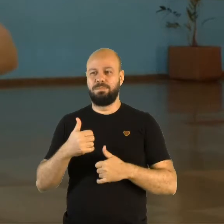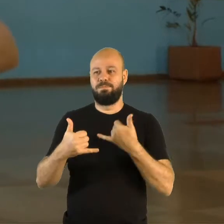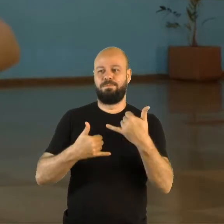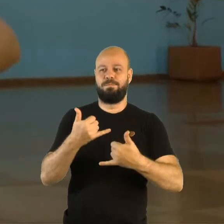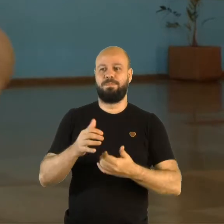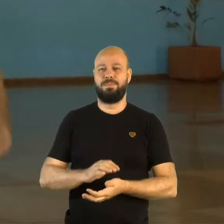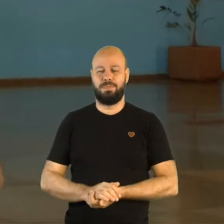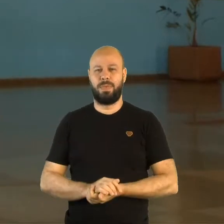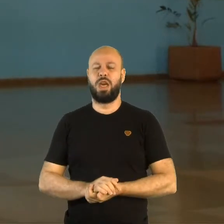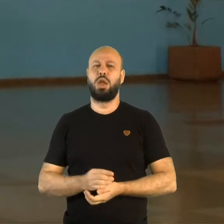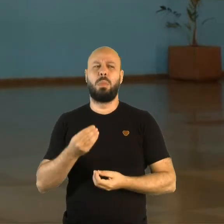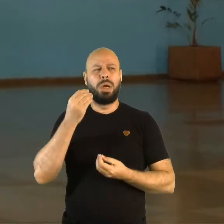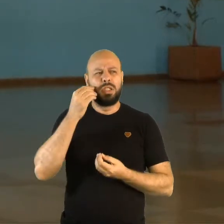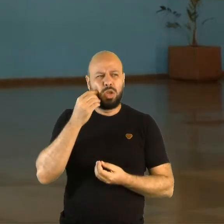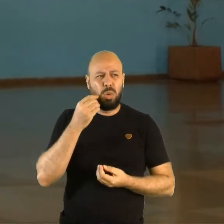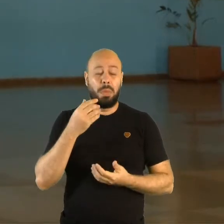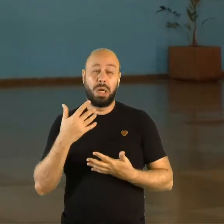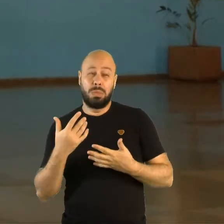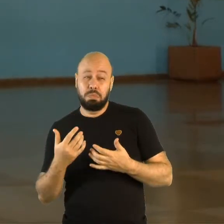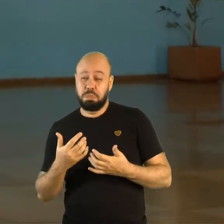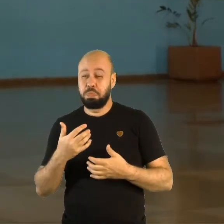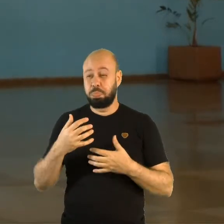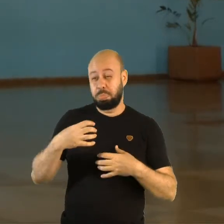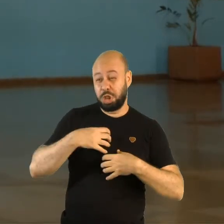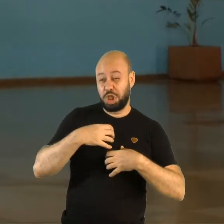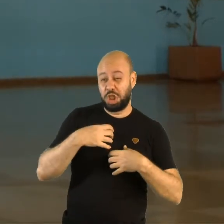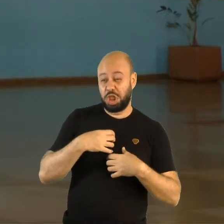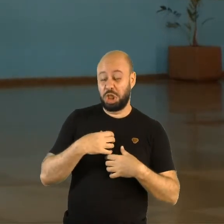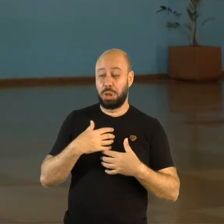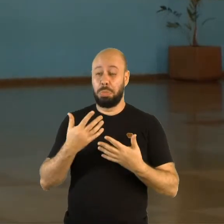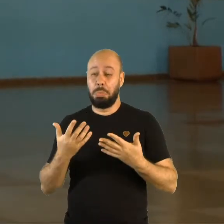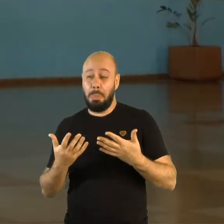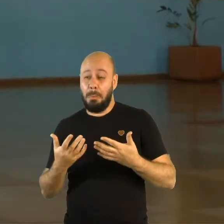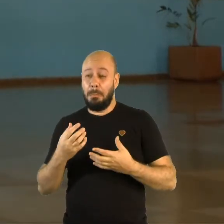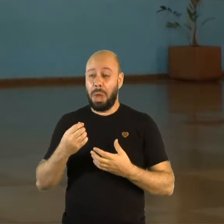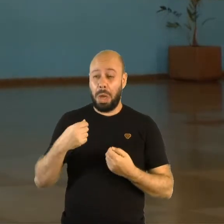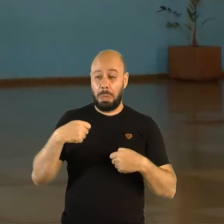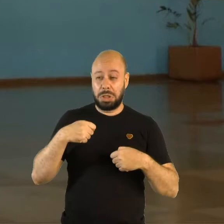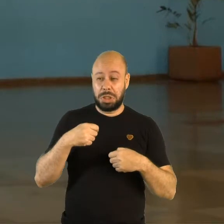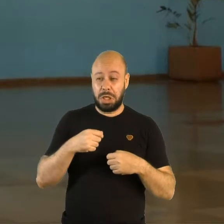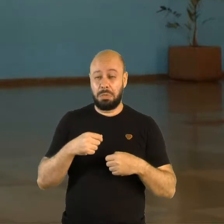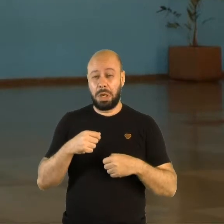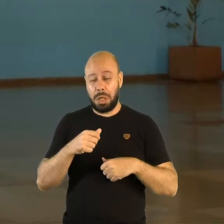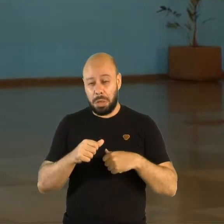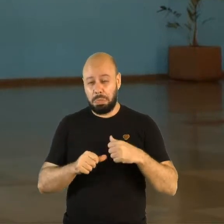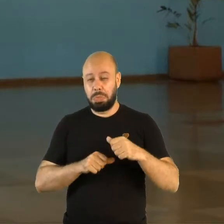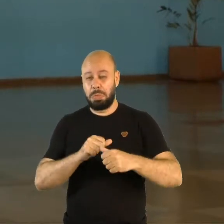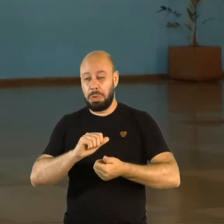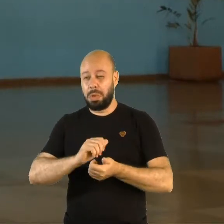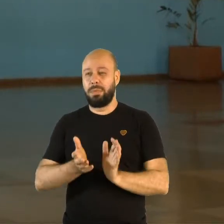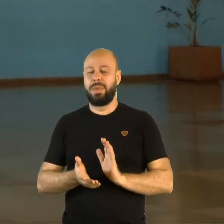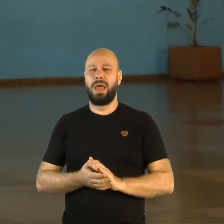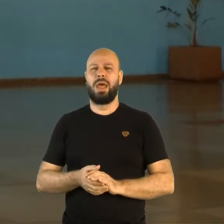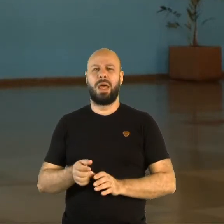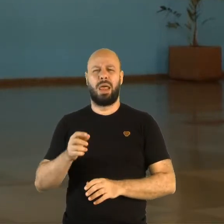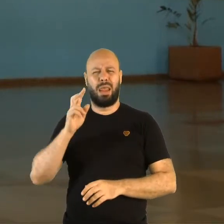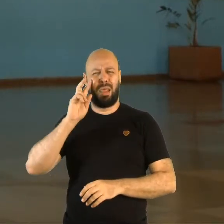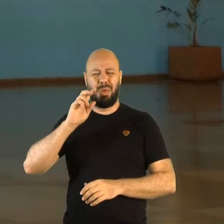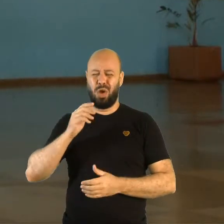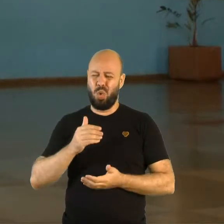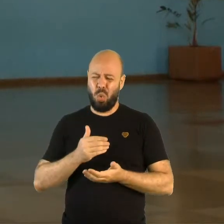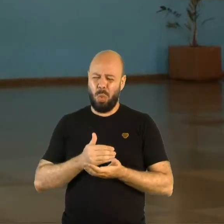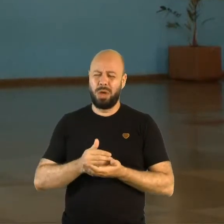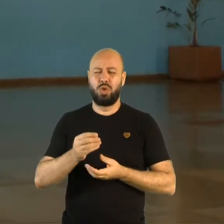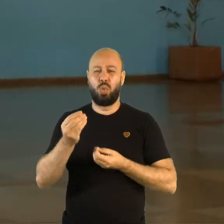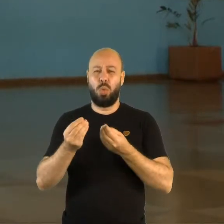de uma forma muito rústica o basquetebol basquetebol no primeiro momento ele era jogado e em dois cestos